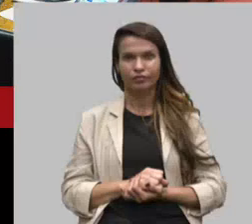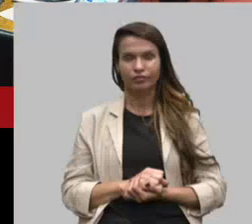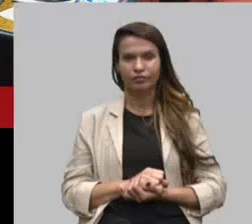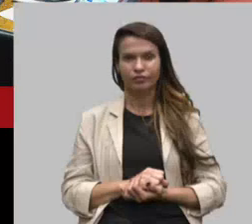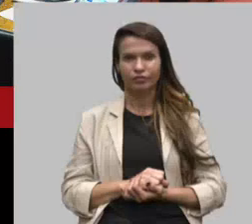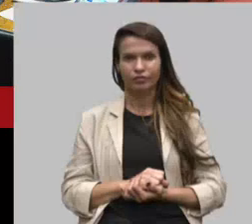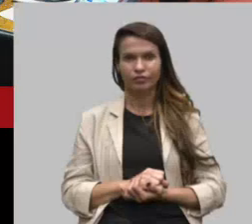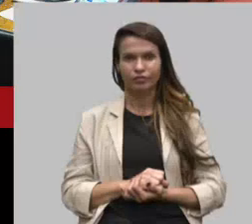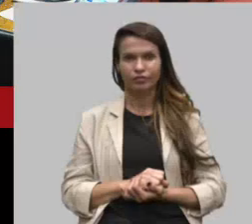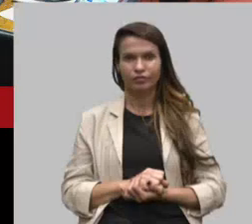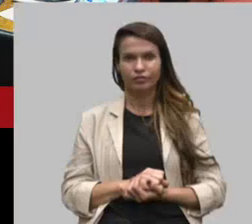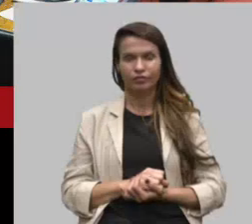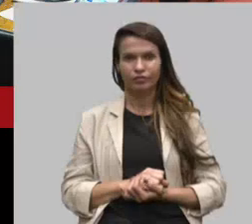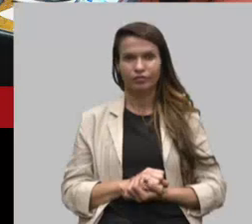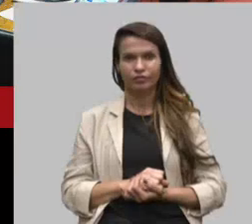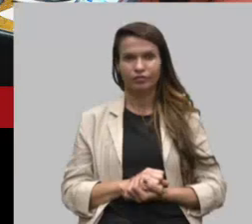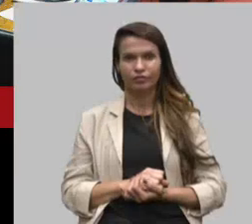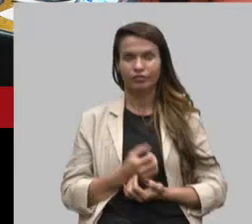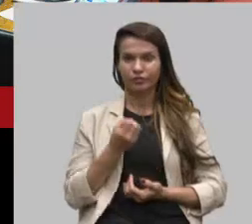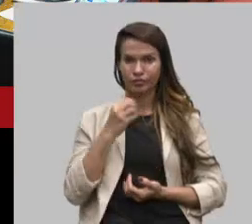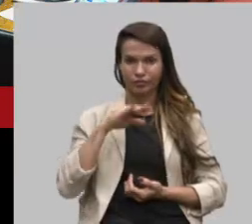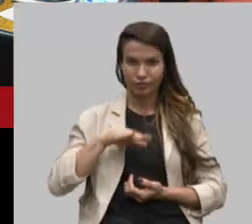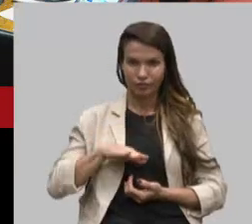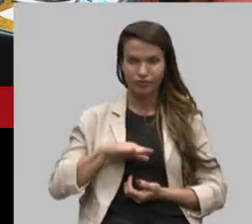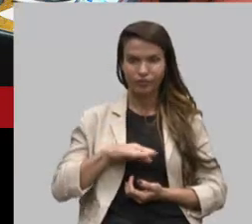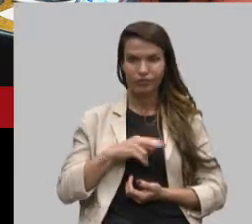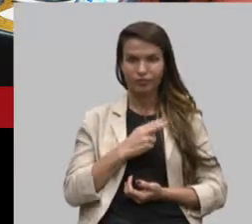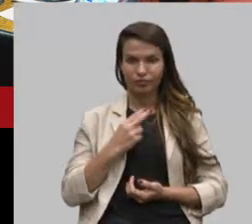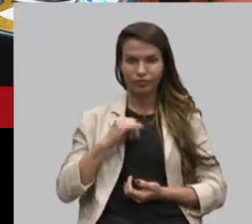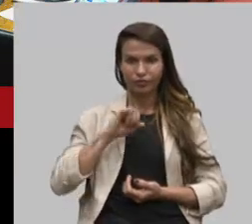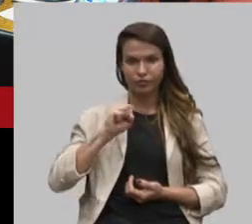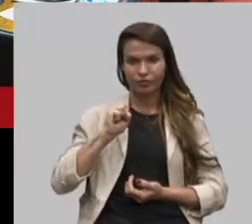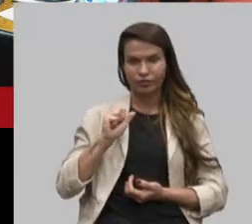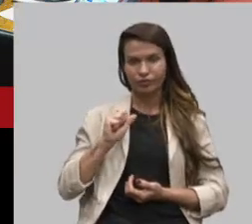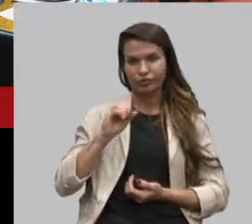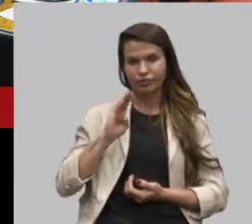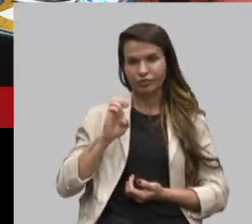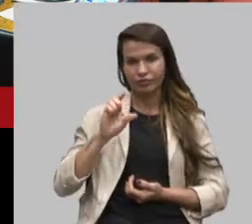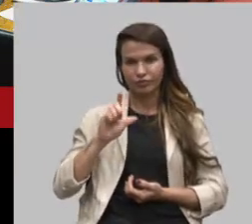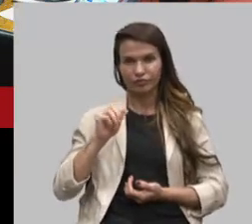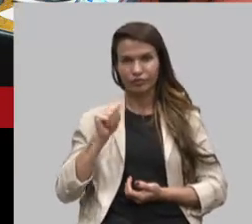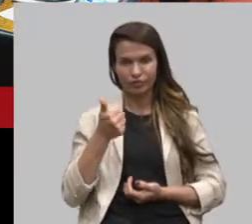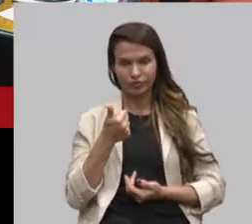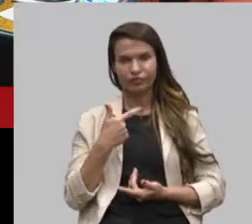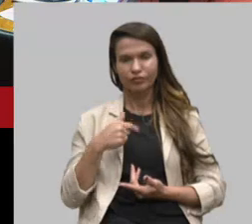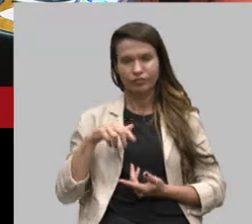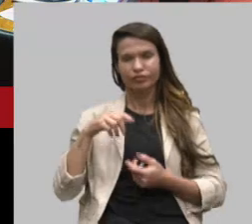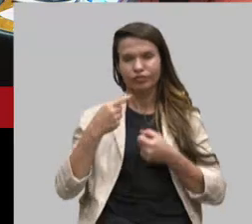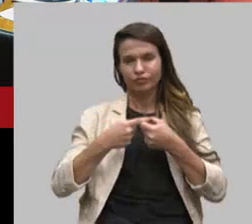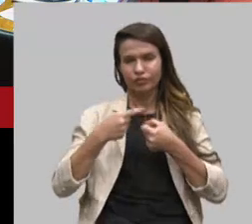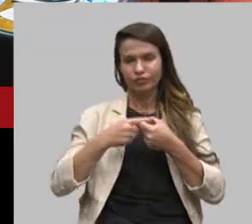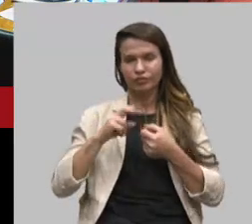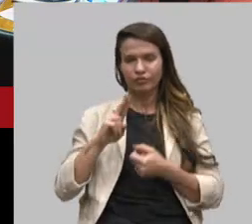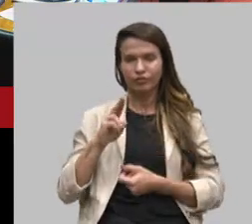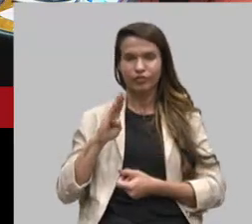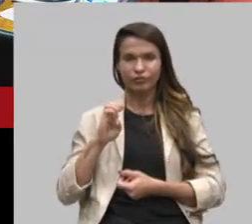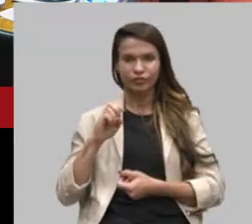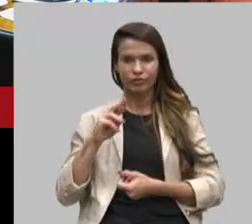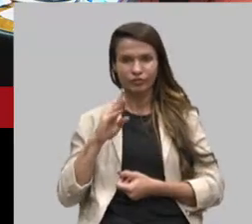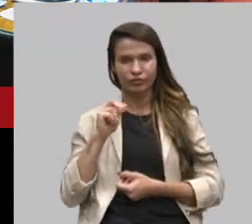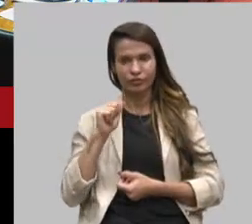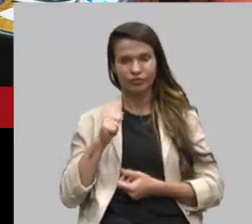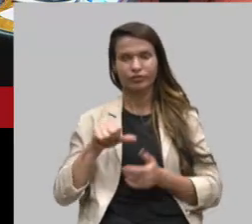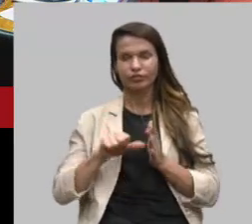certo boa tarde meu nome é Isabela sou de Uberaba bom eu venho defender essa proposta primeiramente eu trago uma frase